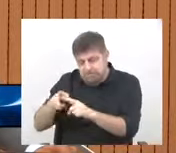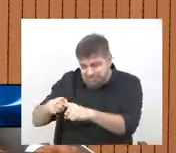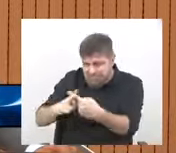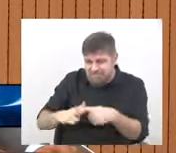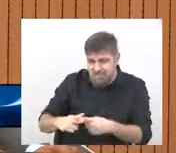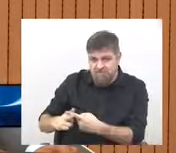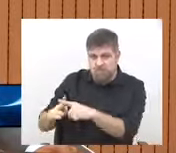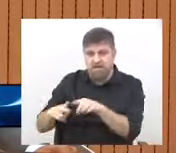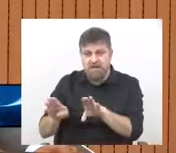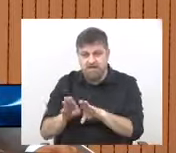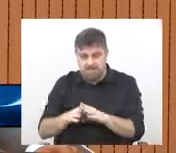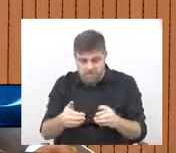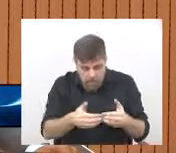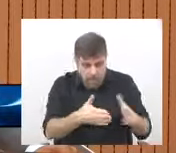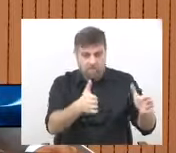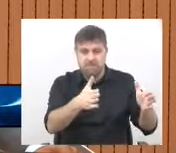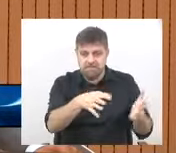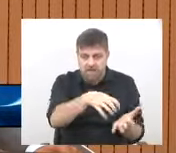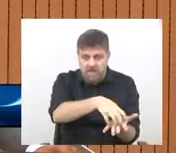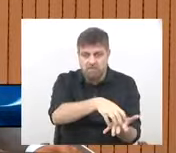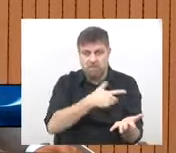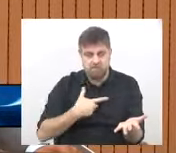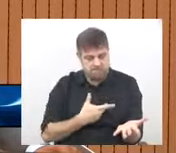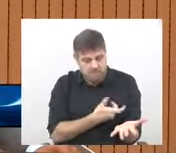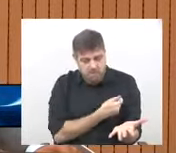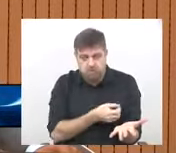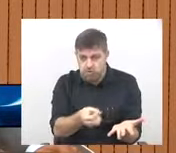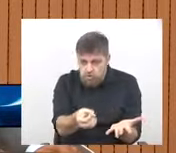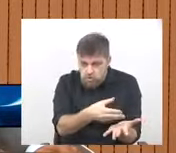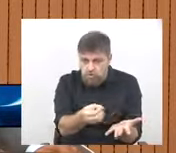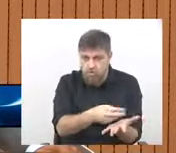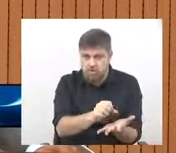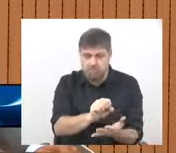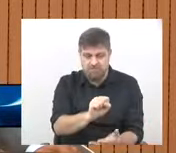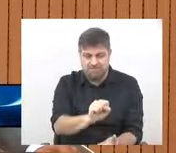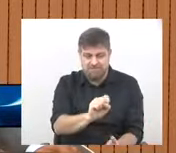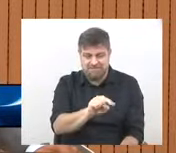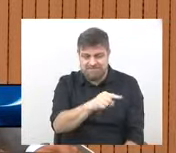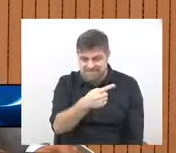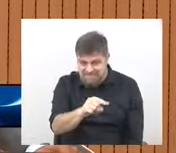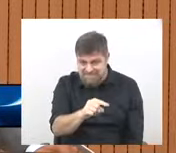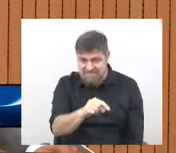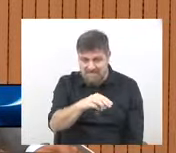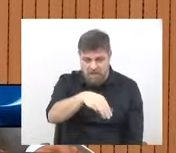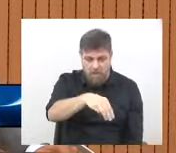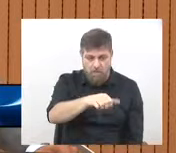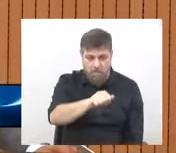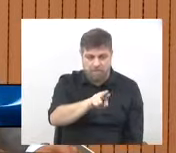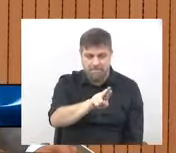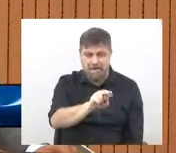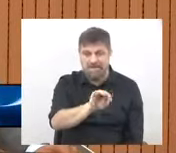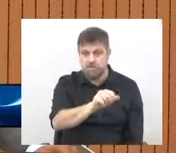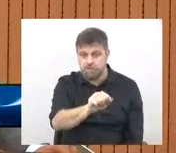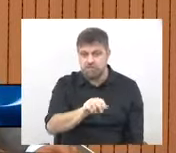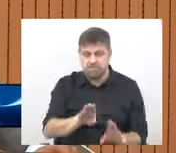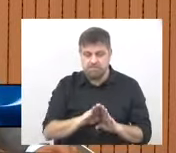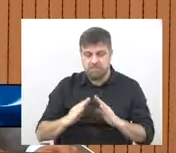o do São Martins. Foi inaugurado e o posto ampliado do CDHU. A nave